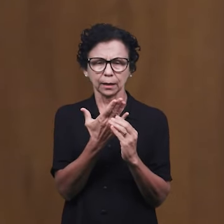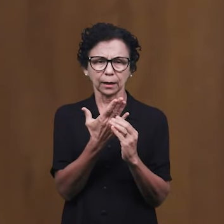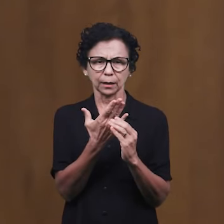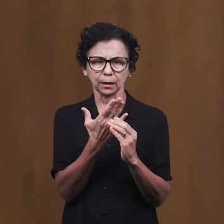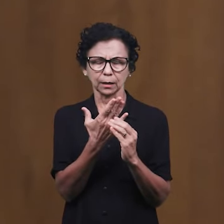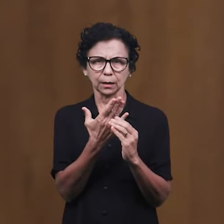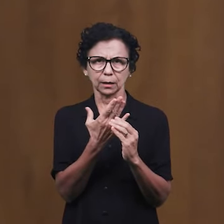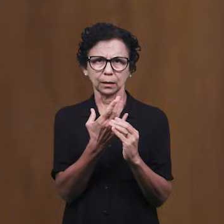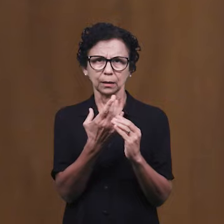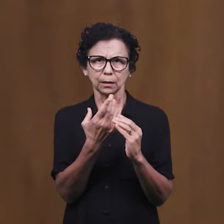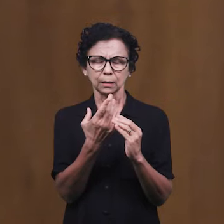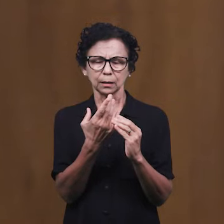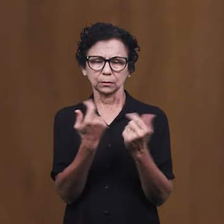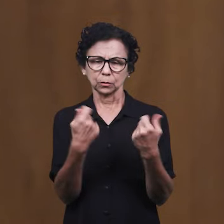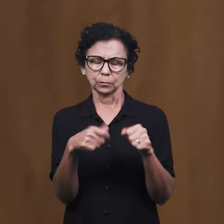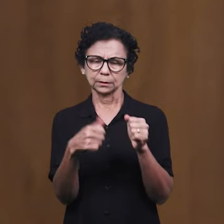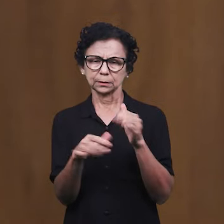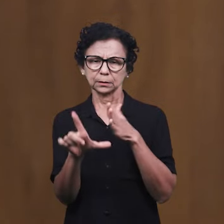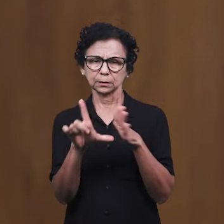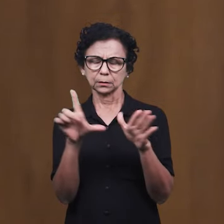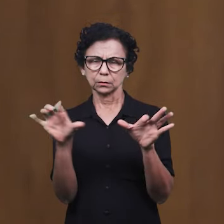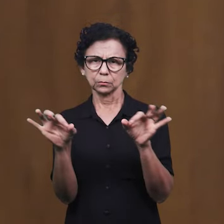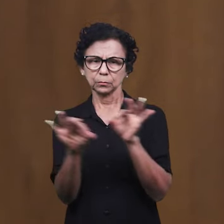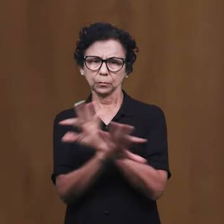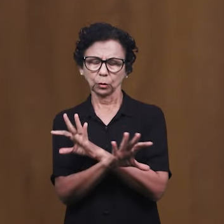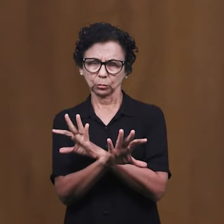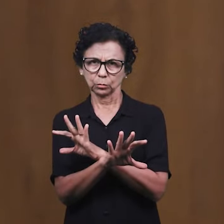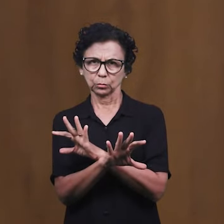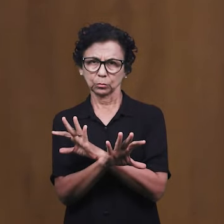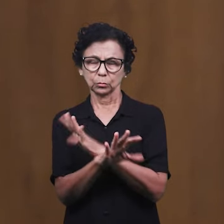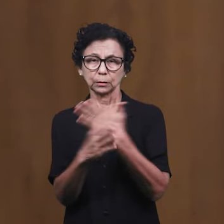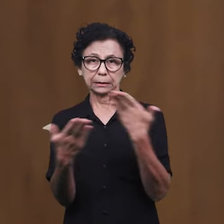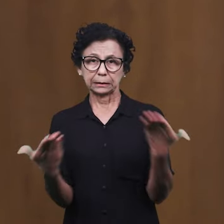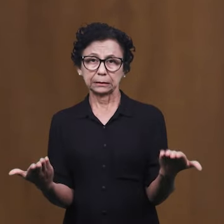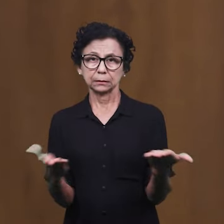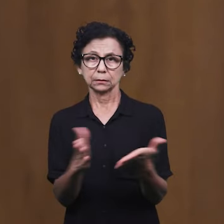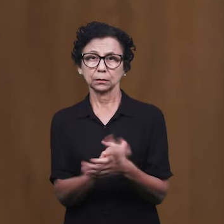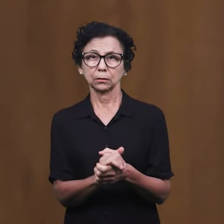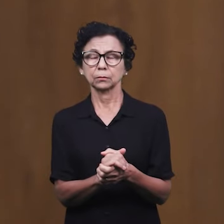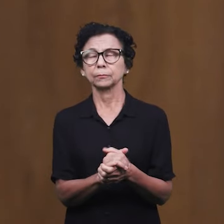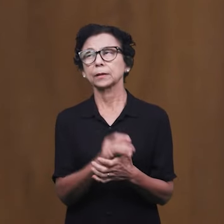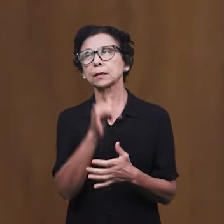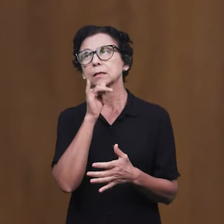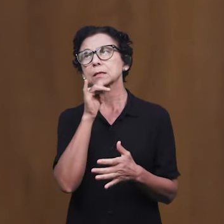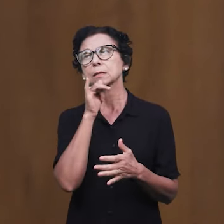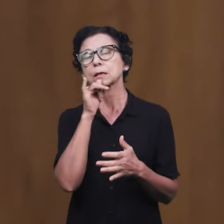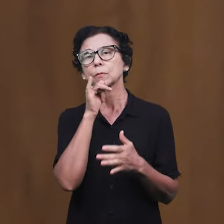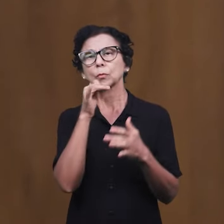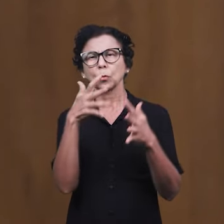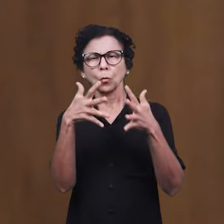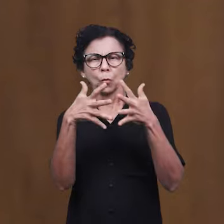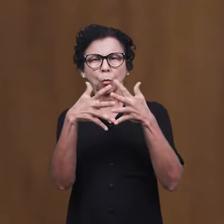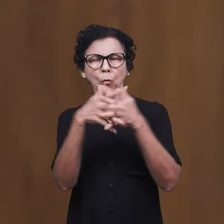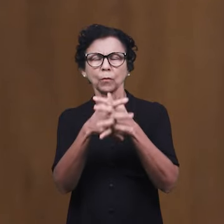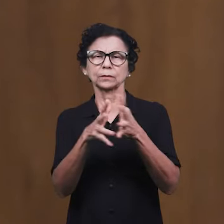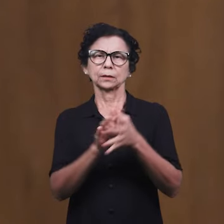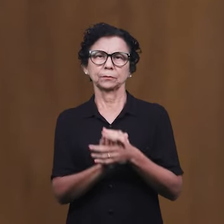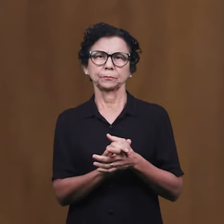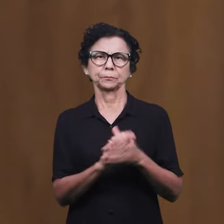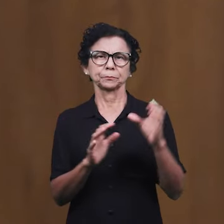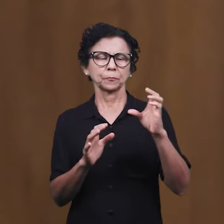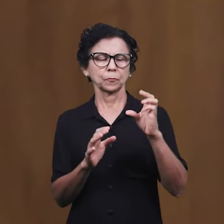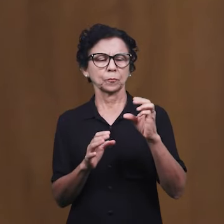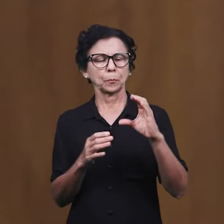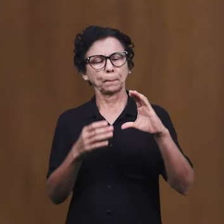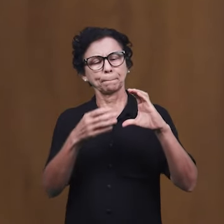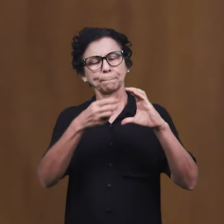o design inteligente, ele defende exatamente isso. Então, você tem uma complexidade, por exemplo, a nível celular. Observe só o